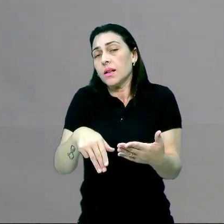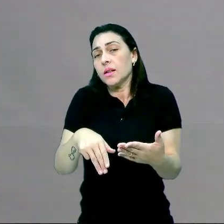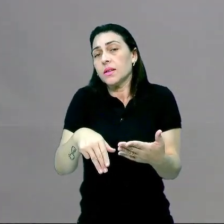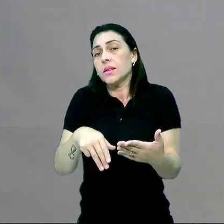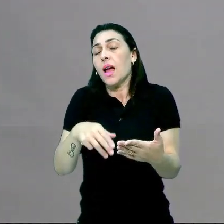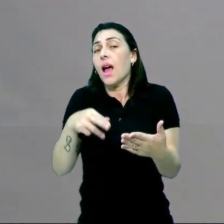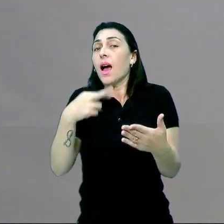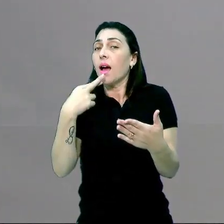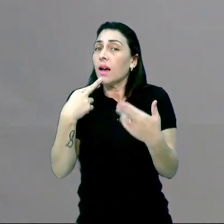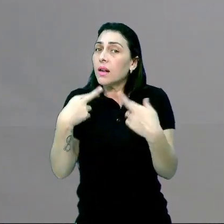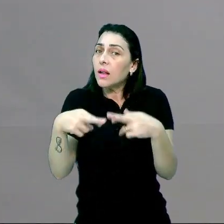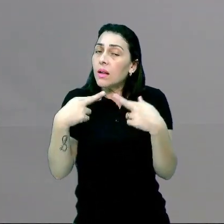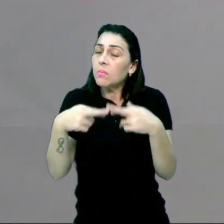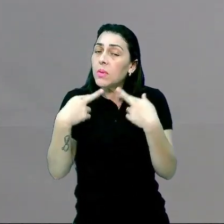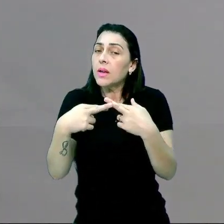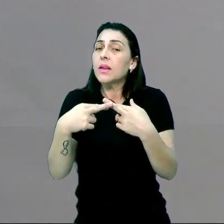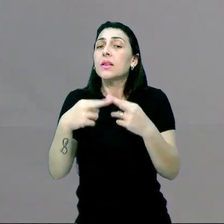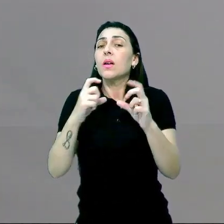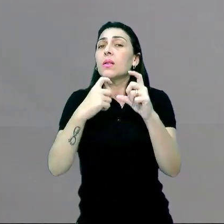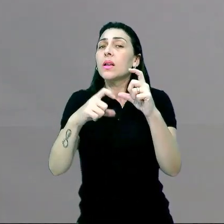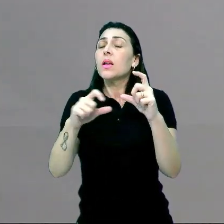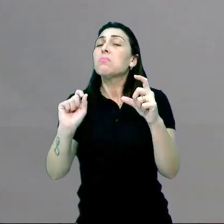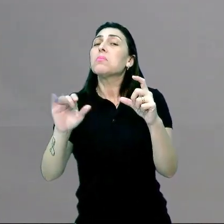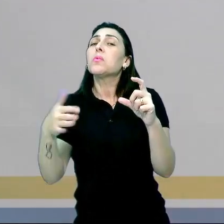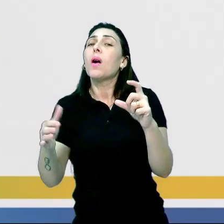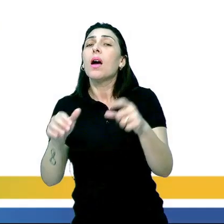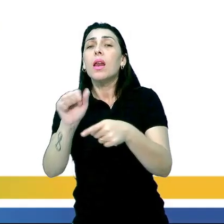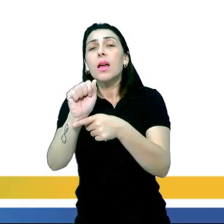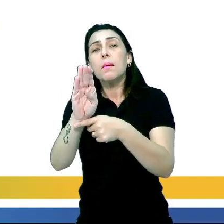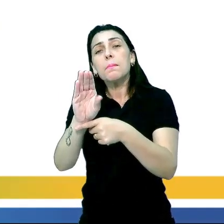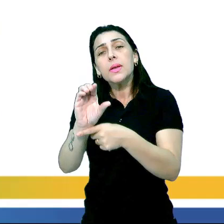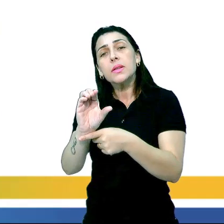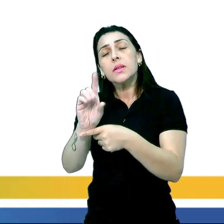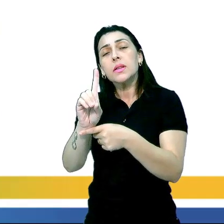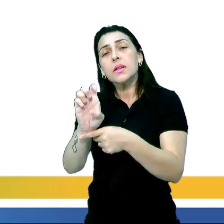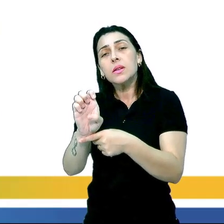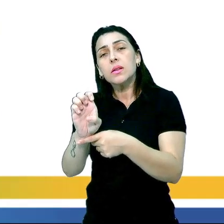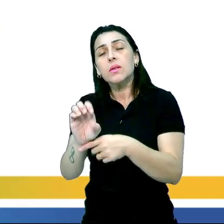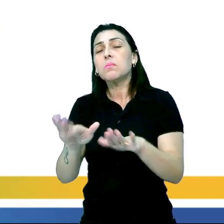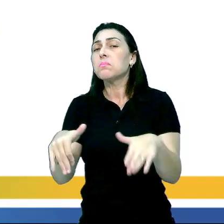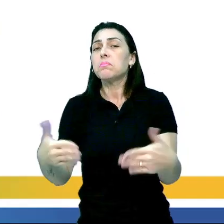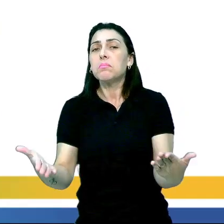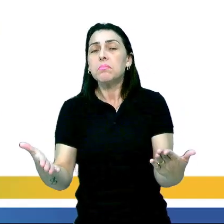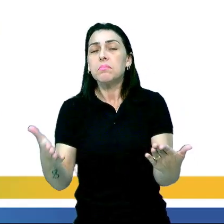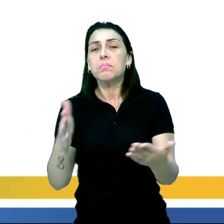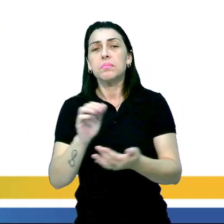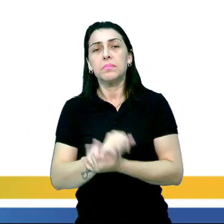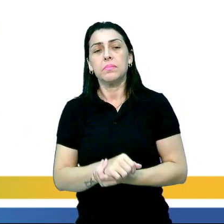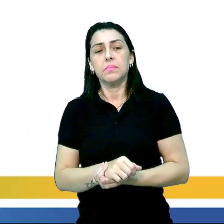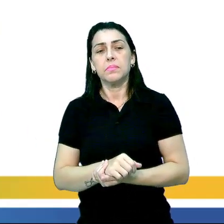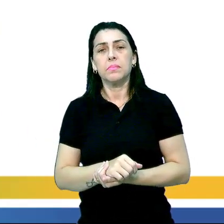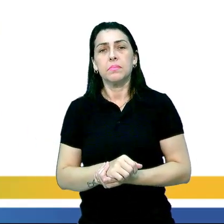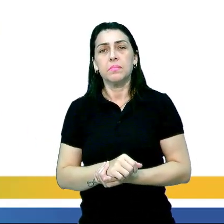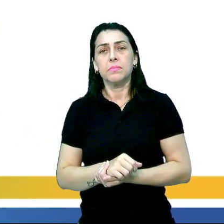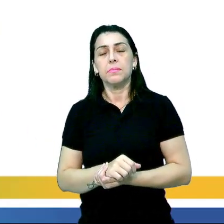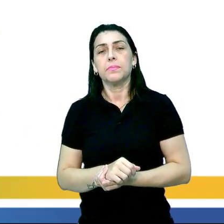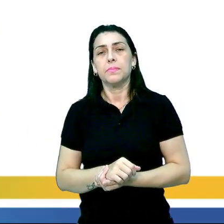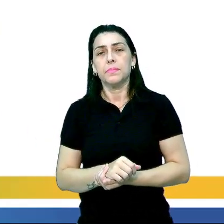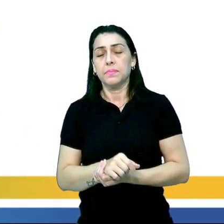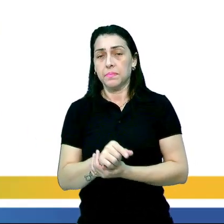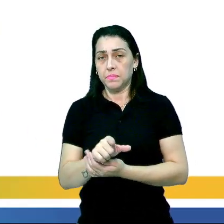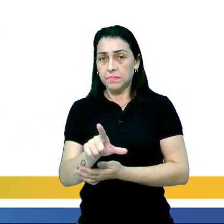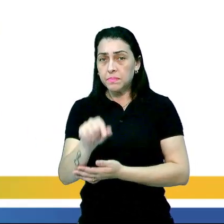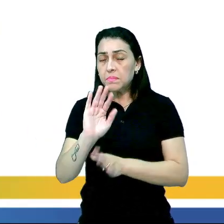a crítica da tirinha é sobre o quê? Letra A, letra B, letra C ou letra D? Ou letra E?